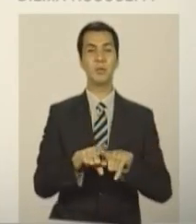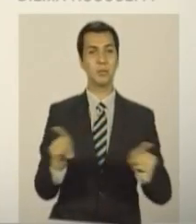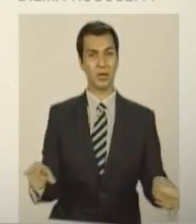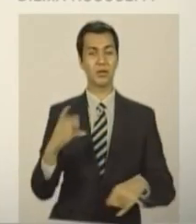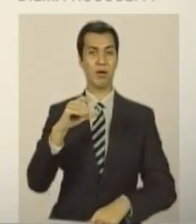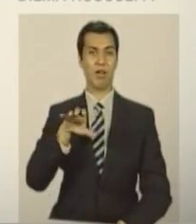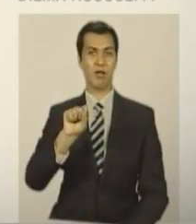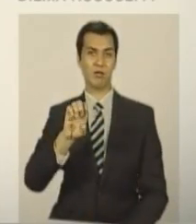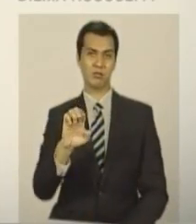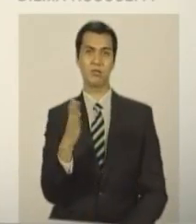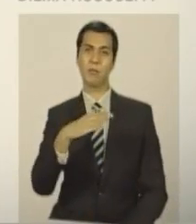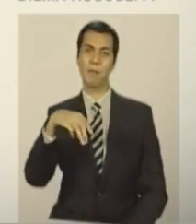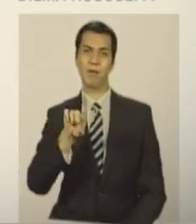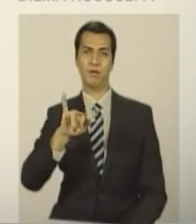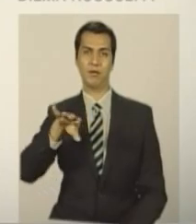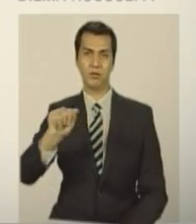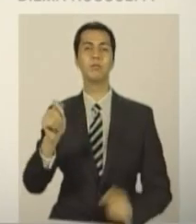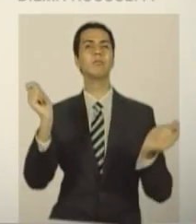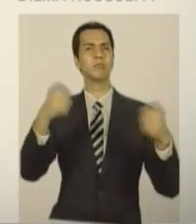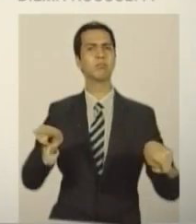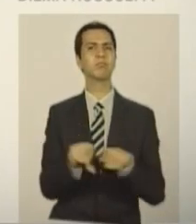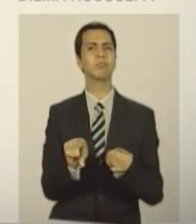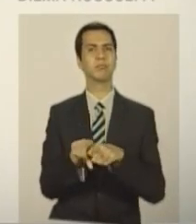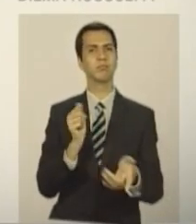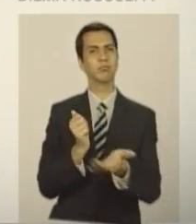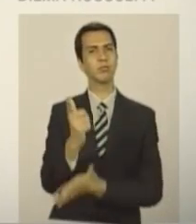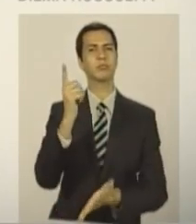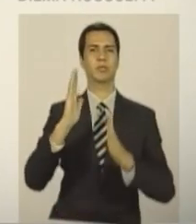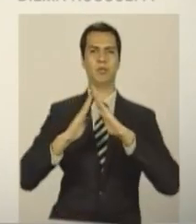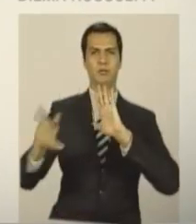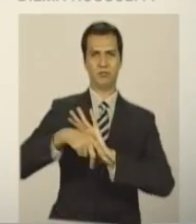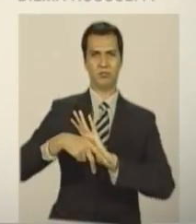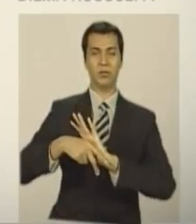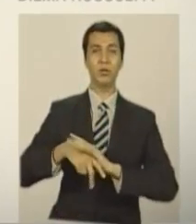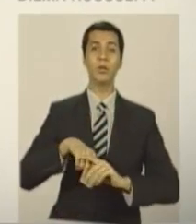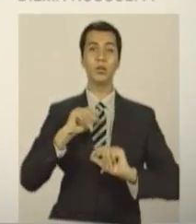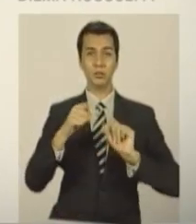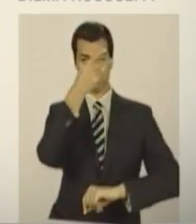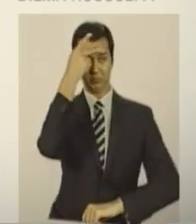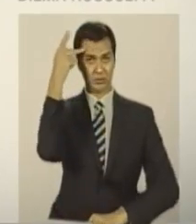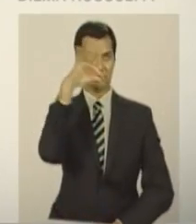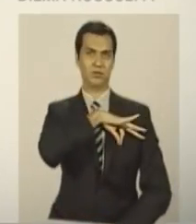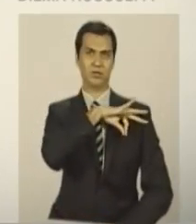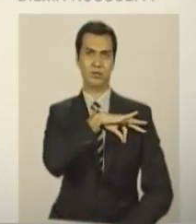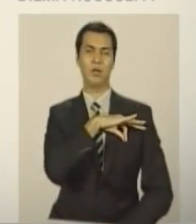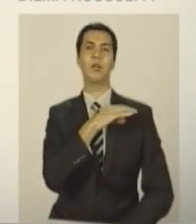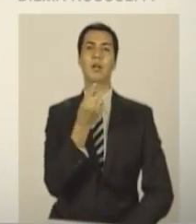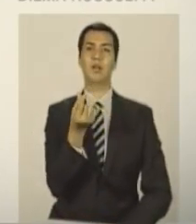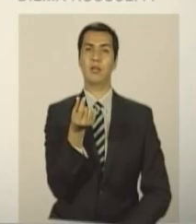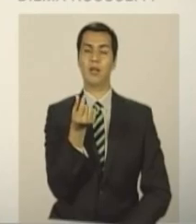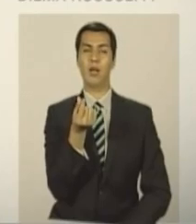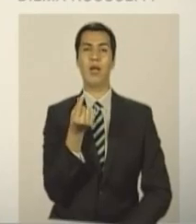também tem no programa oportunidade de comprar sua casa própria. Para quem ganha até R$ 3.100,